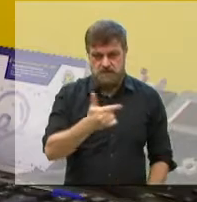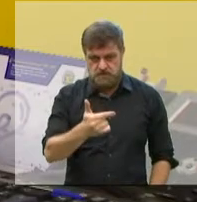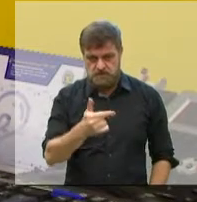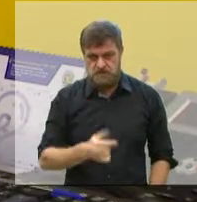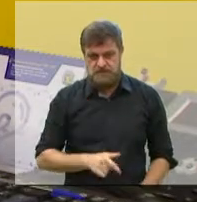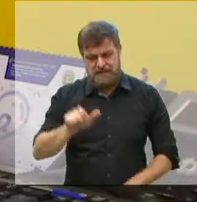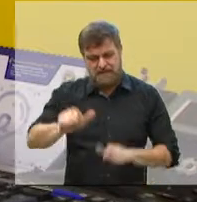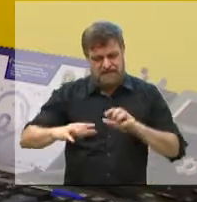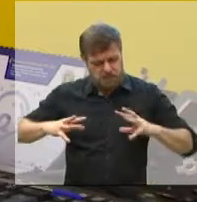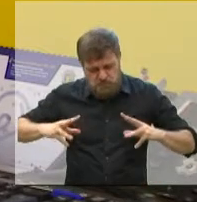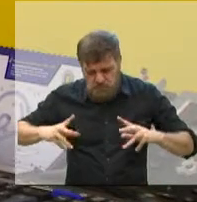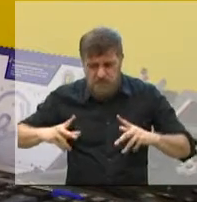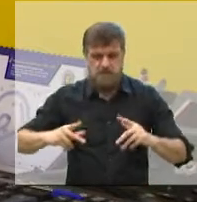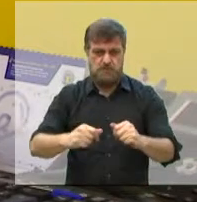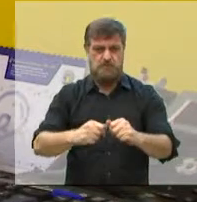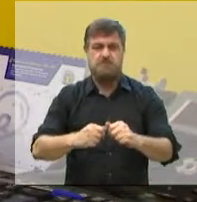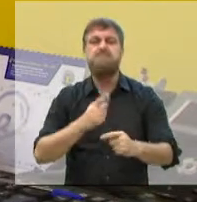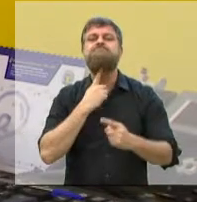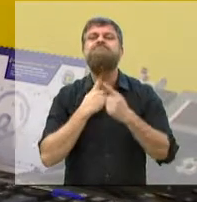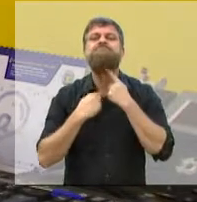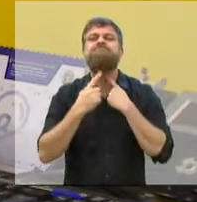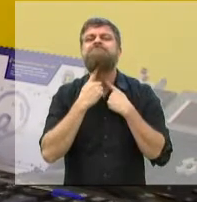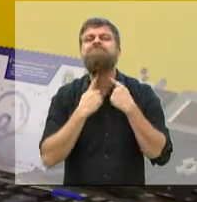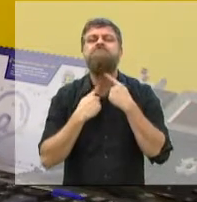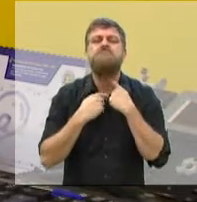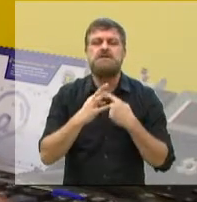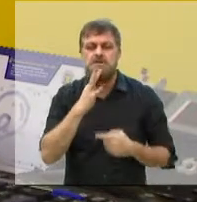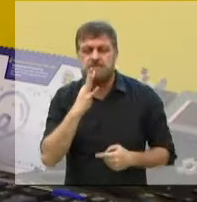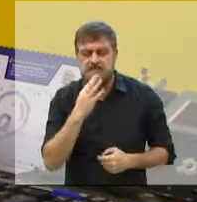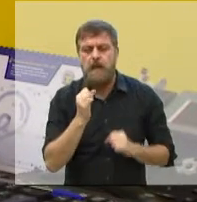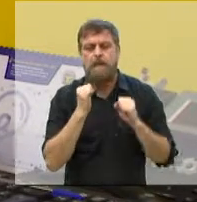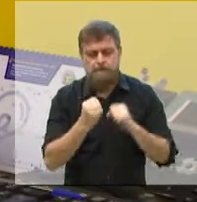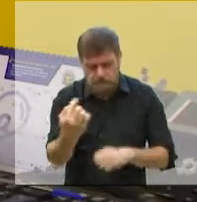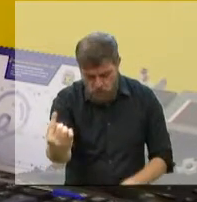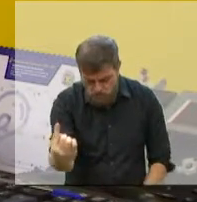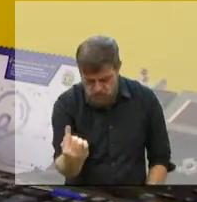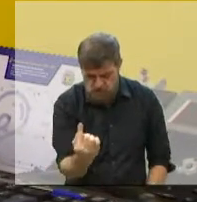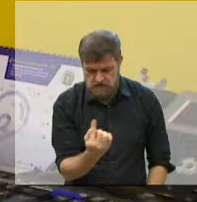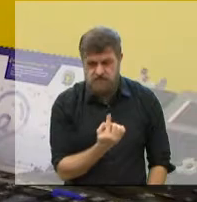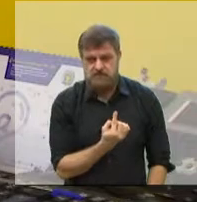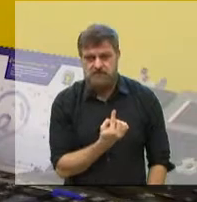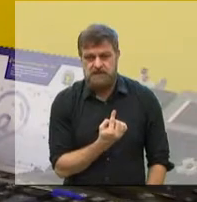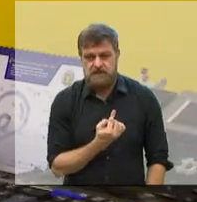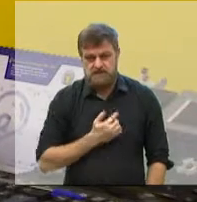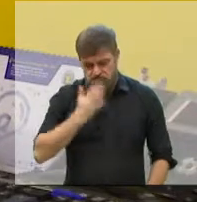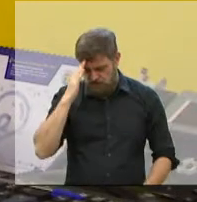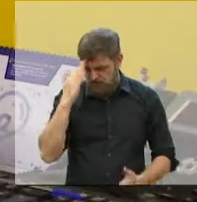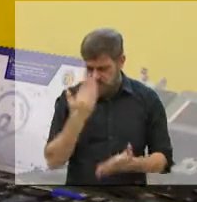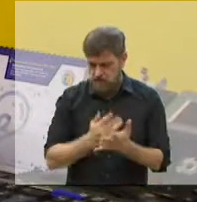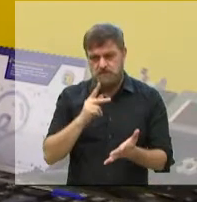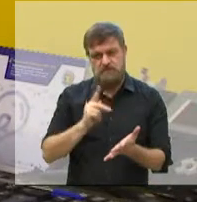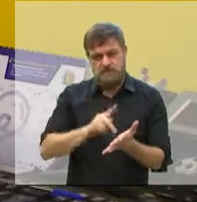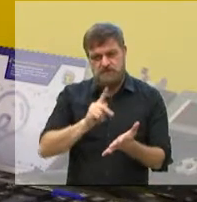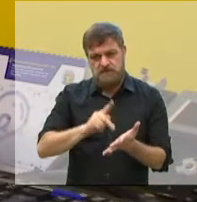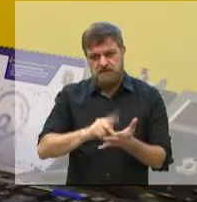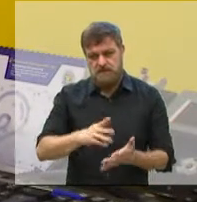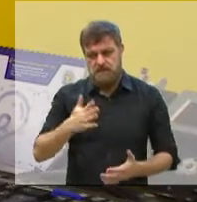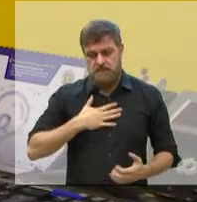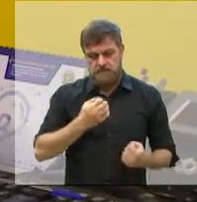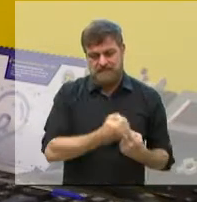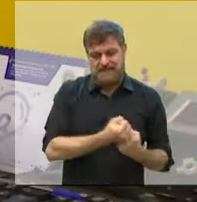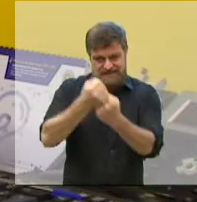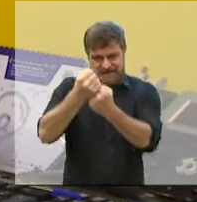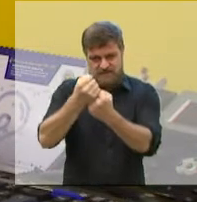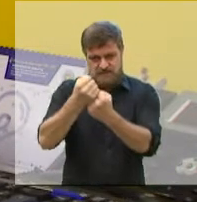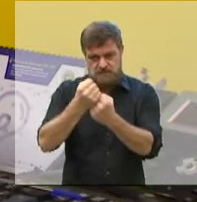todas as pessoas que quiserem conhecer aqui o gabinete podem vir para cá. Eu tenho certeza absoluta que os meus meninos aqui